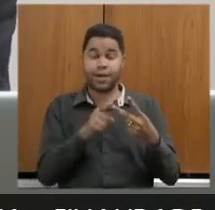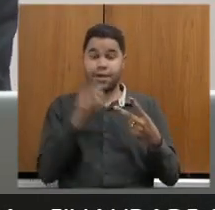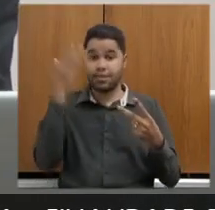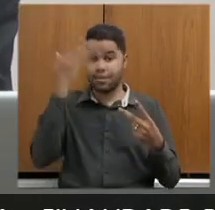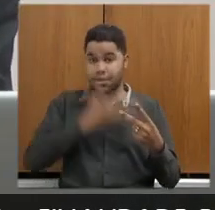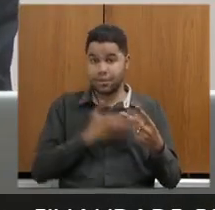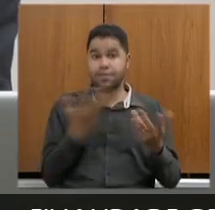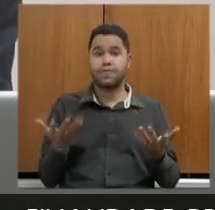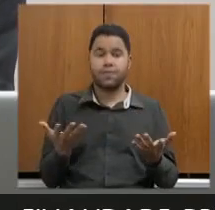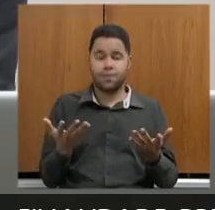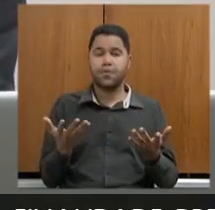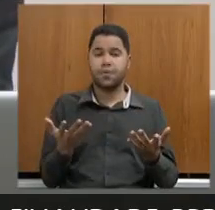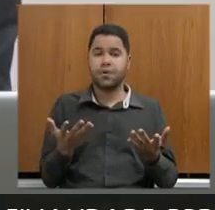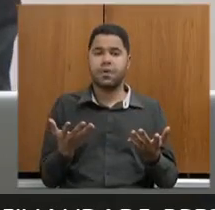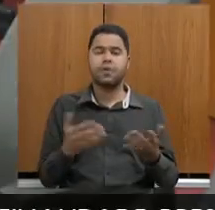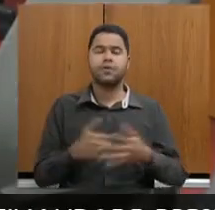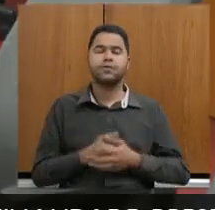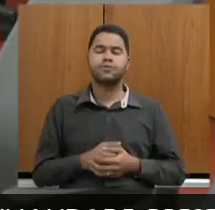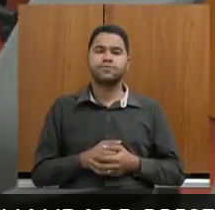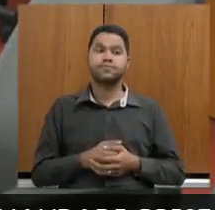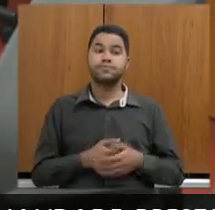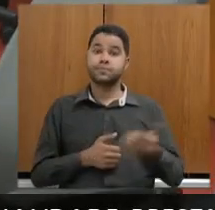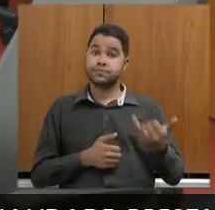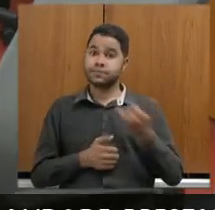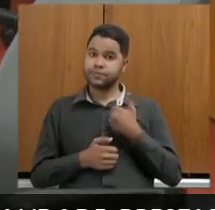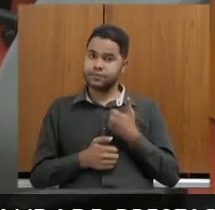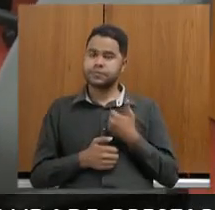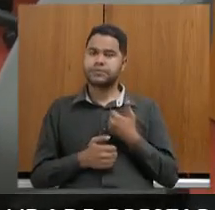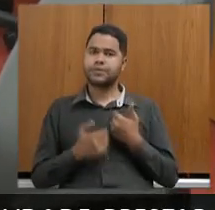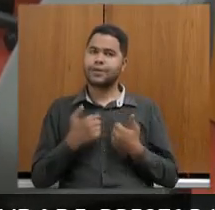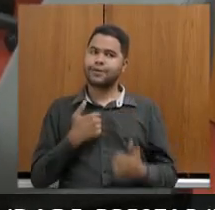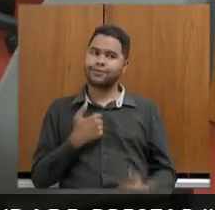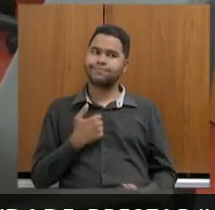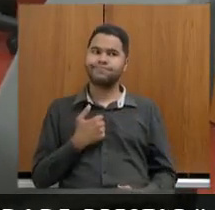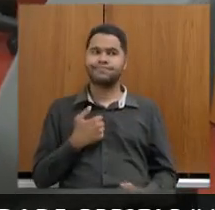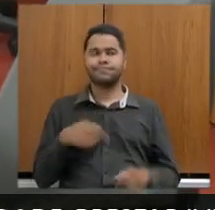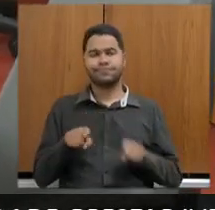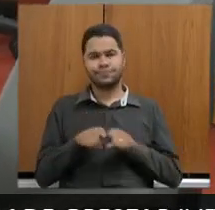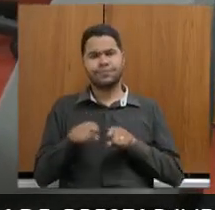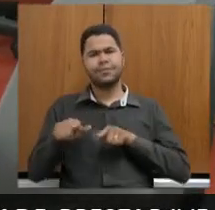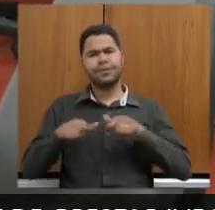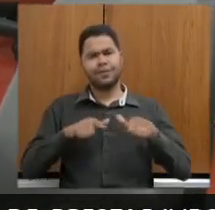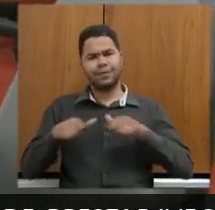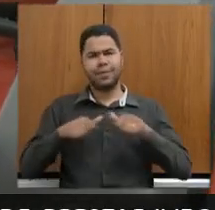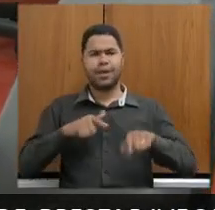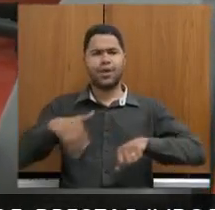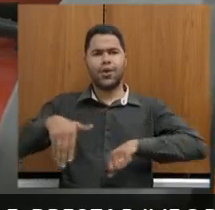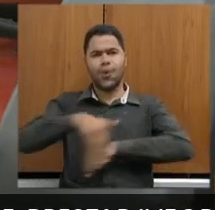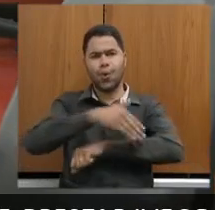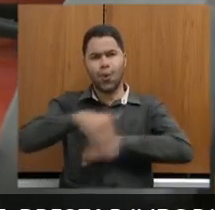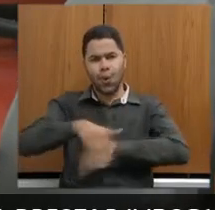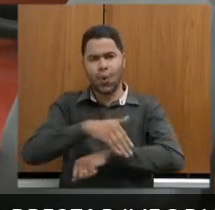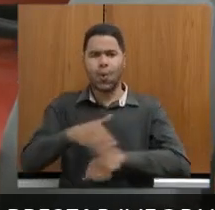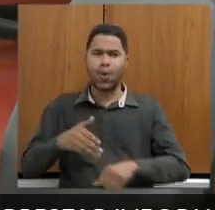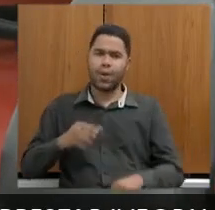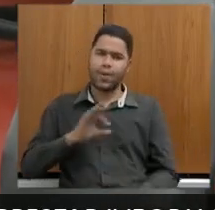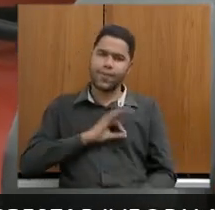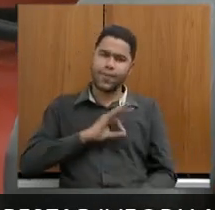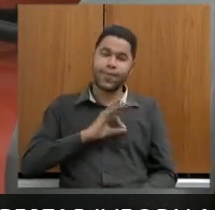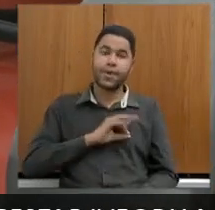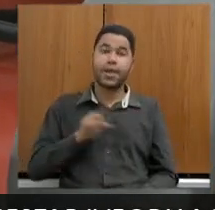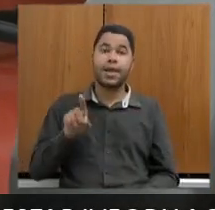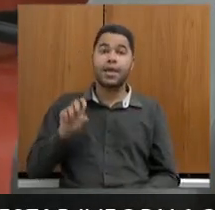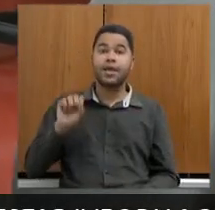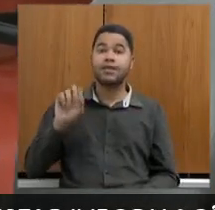e ela citou aqui e eu confesso que a gente também que trabalhou muito tempo na rua é que a